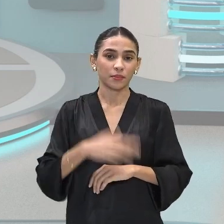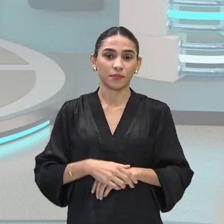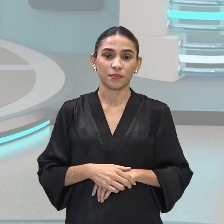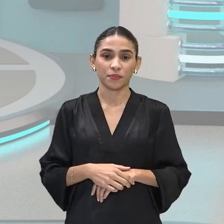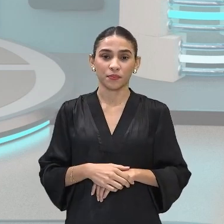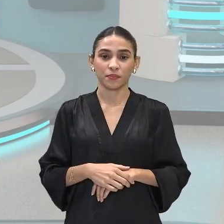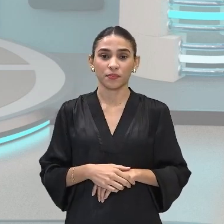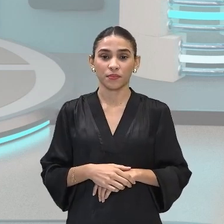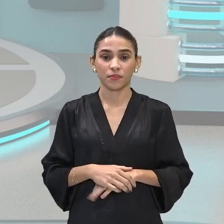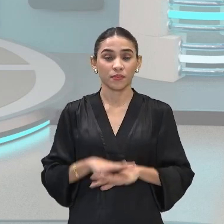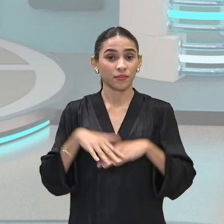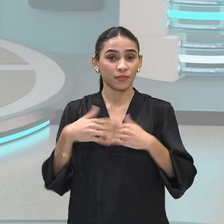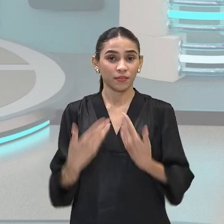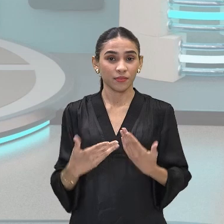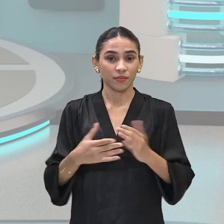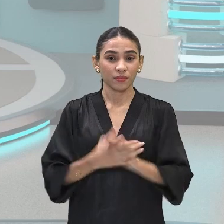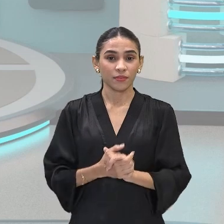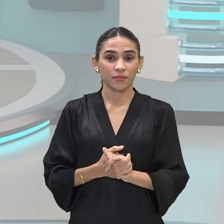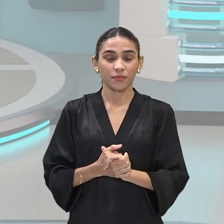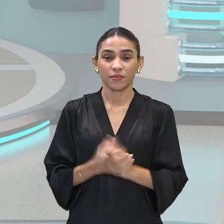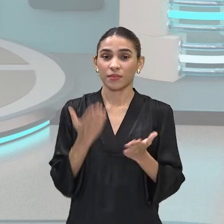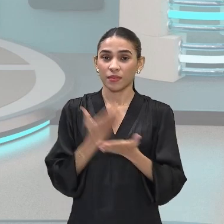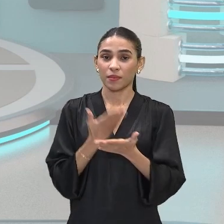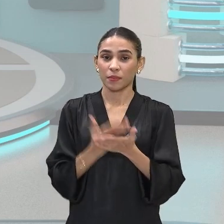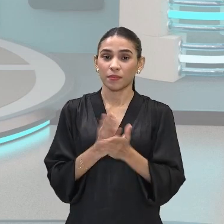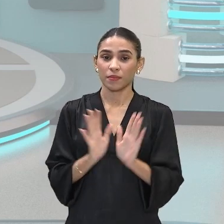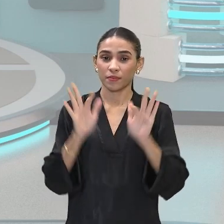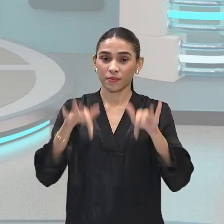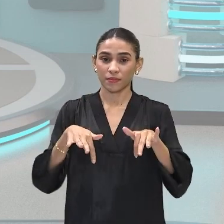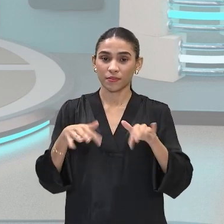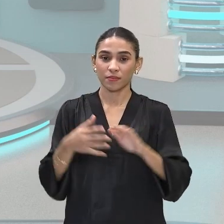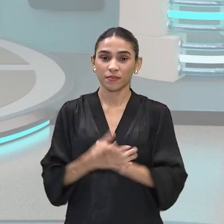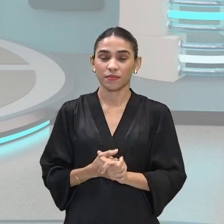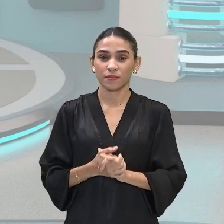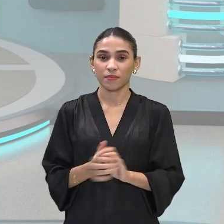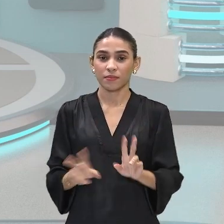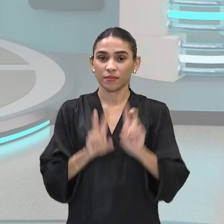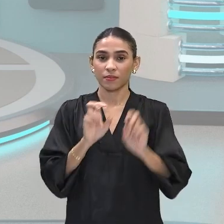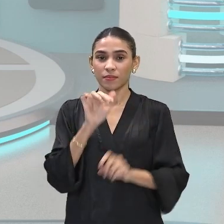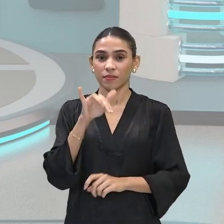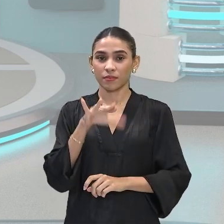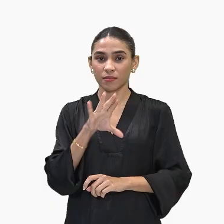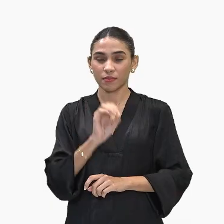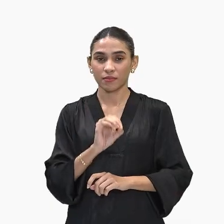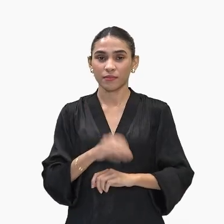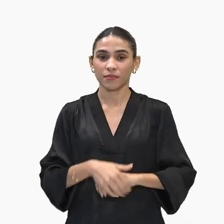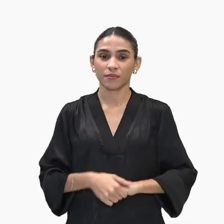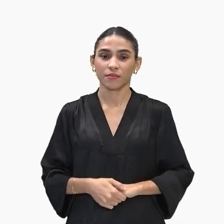Assim, vamos finalizando a nossa aula de hoje sobre instalação.